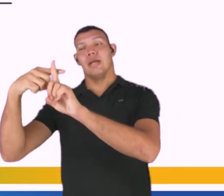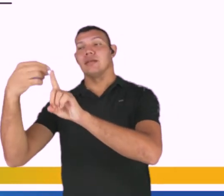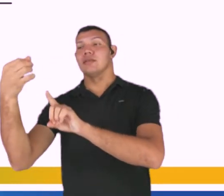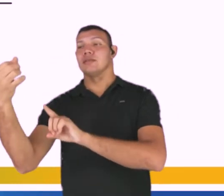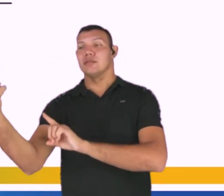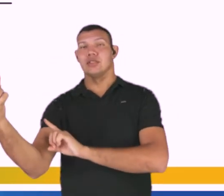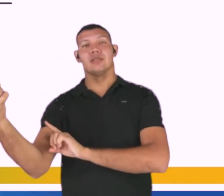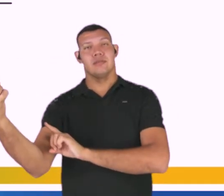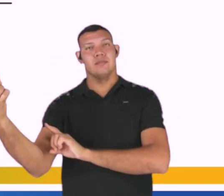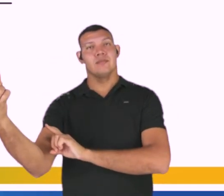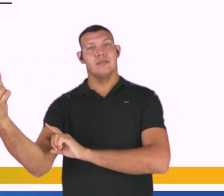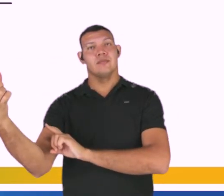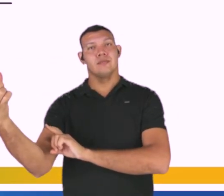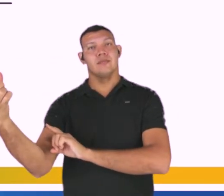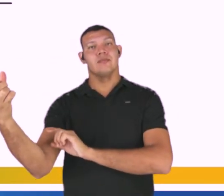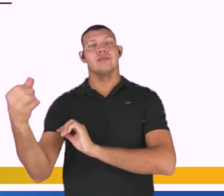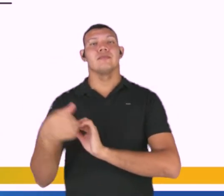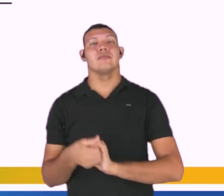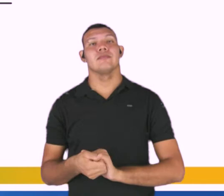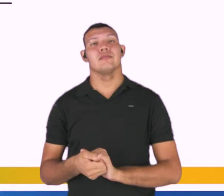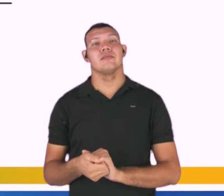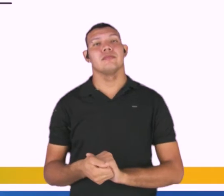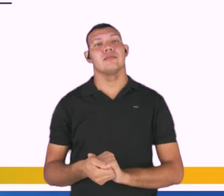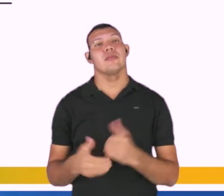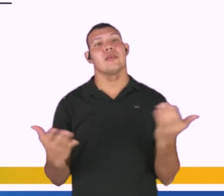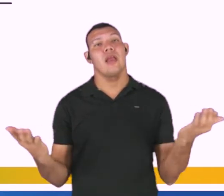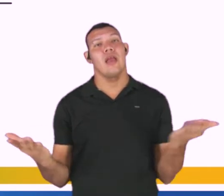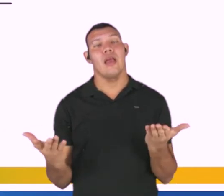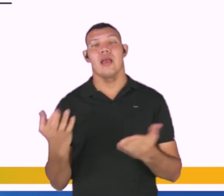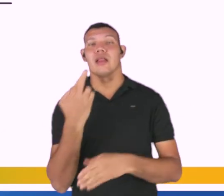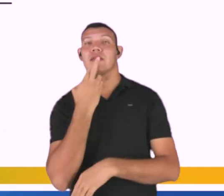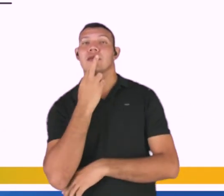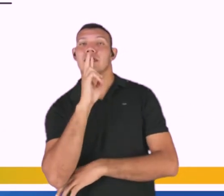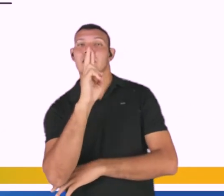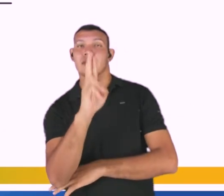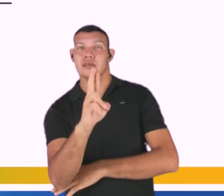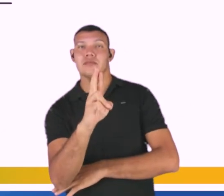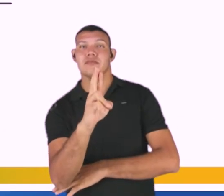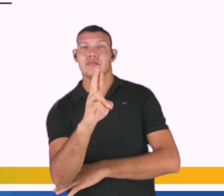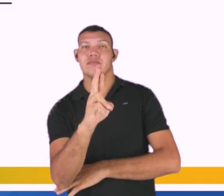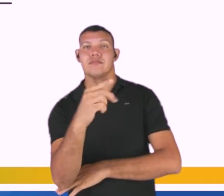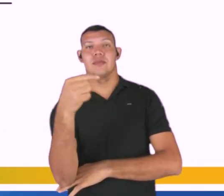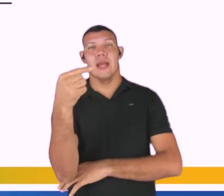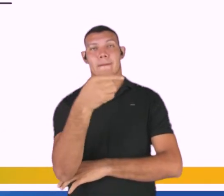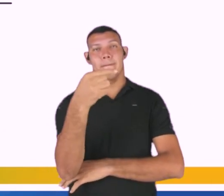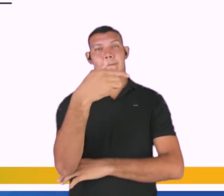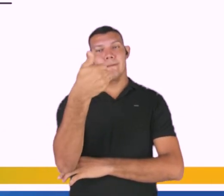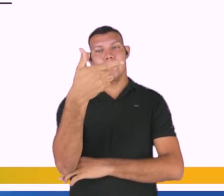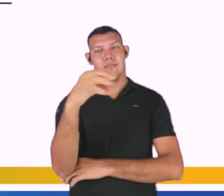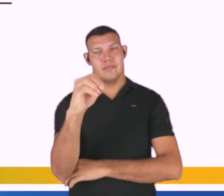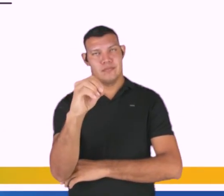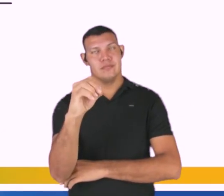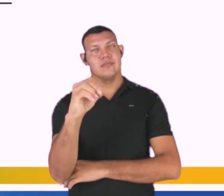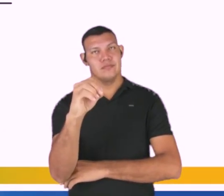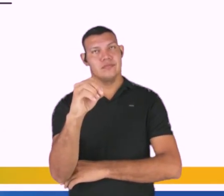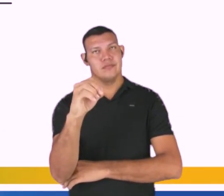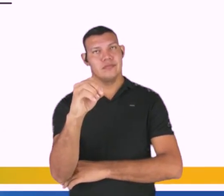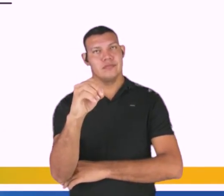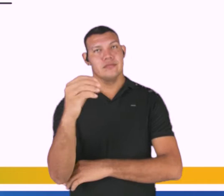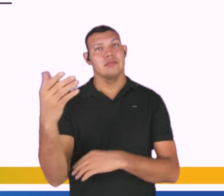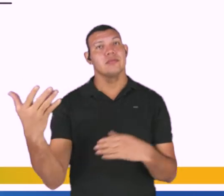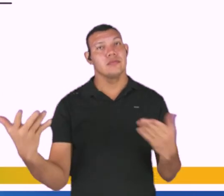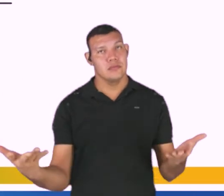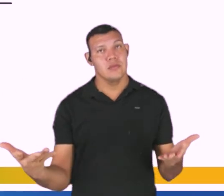o último elemento do nosso coeficiente da peixes e aí nós vamos ter como o resto da divisão o menos 20 pessoal